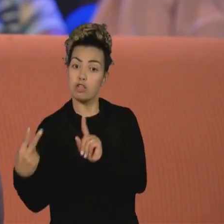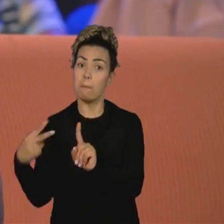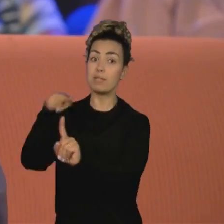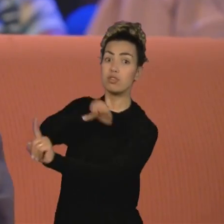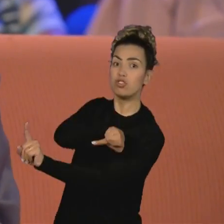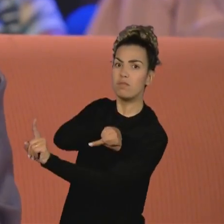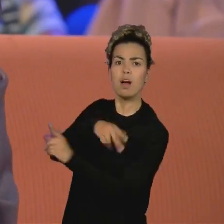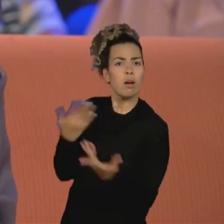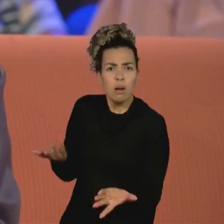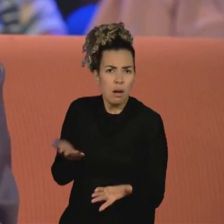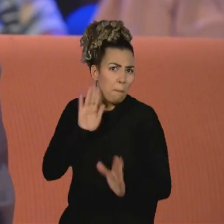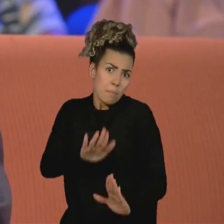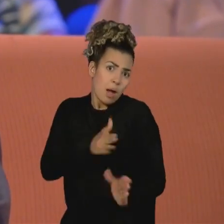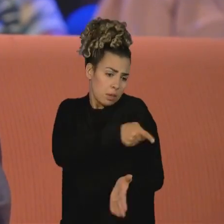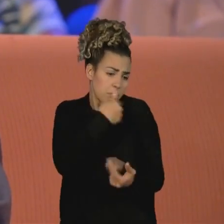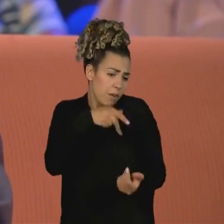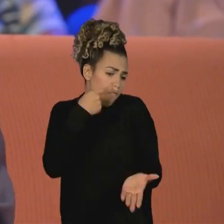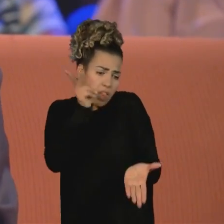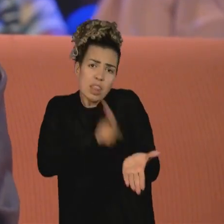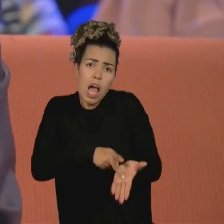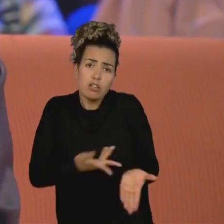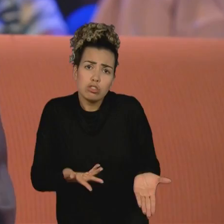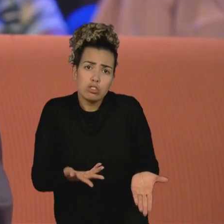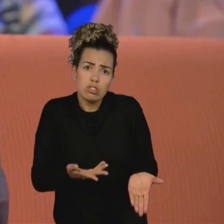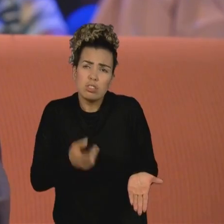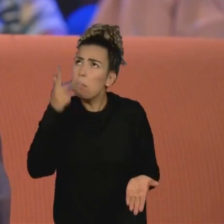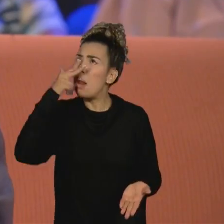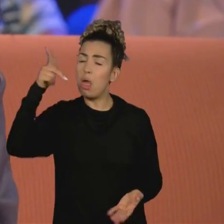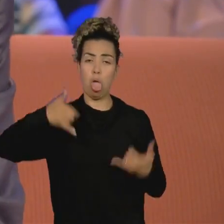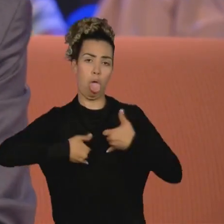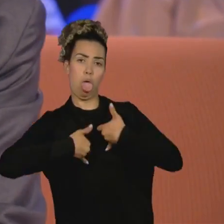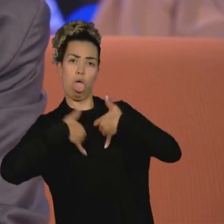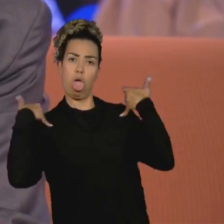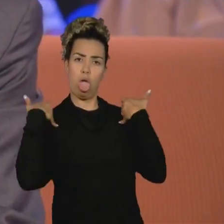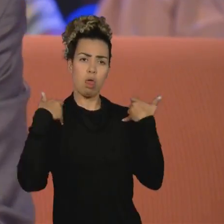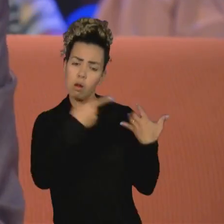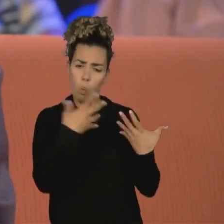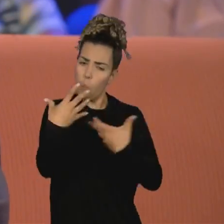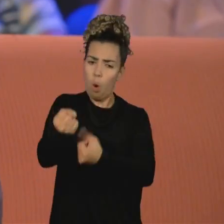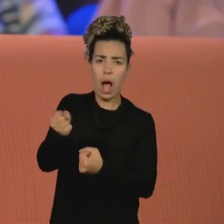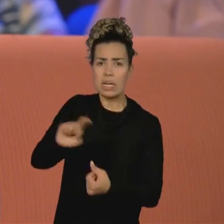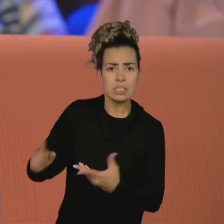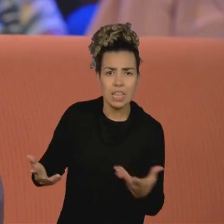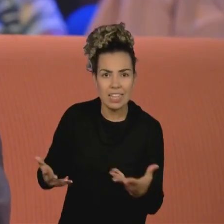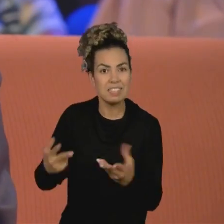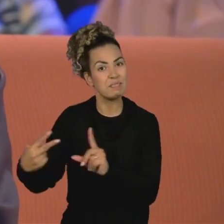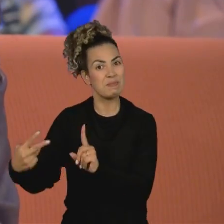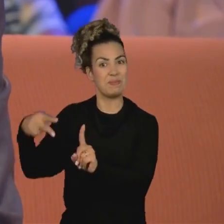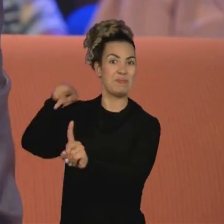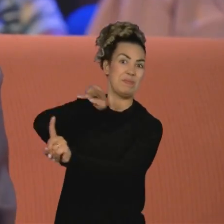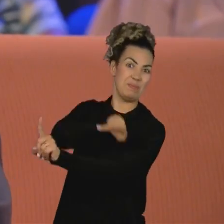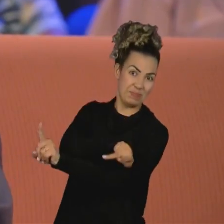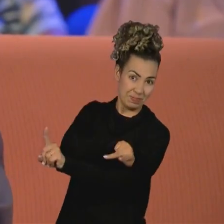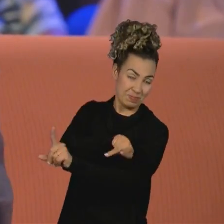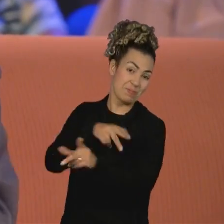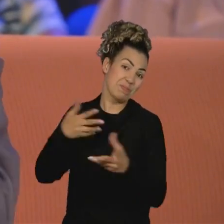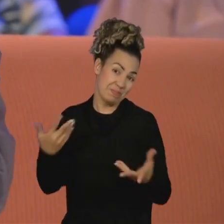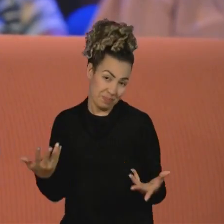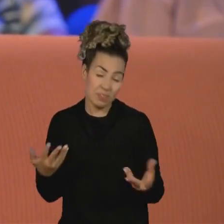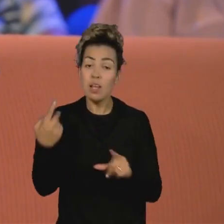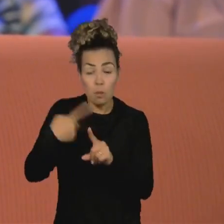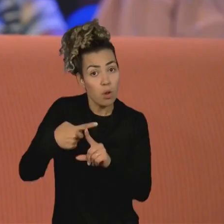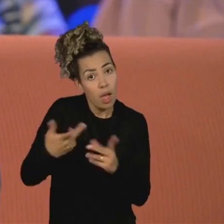boa discussão. Como é que você reage nessas situações? E isso é uma coisa que não acontece só aí, acontece muitas vezes na vida, que nós somos obrigados a fazer